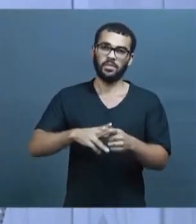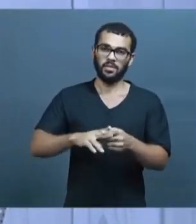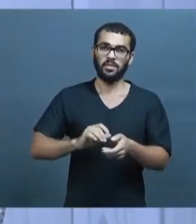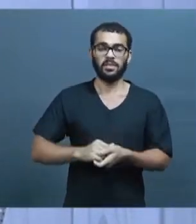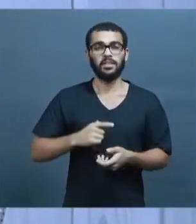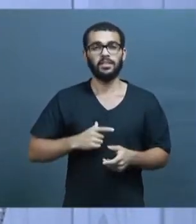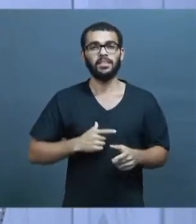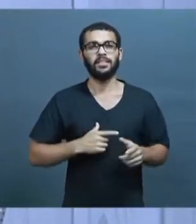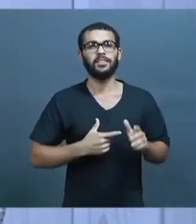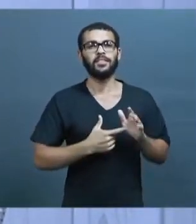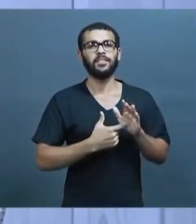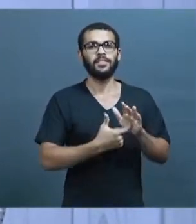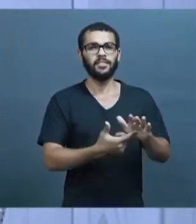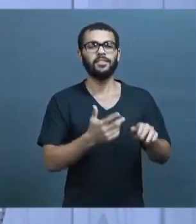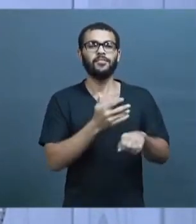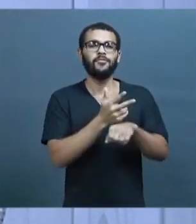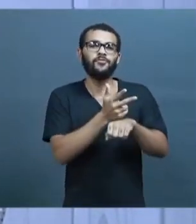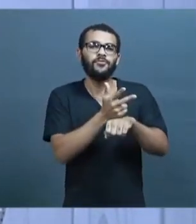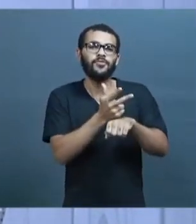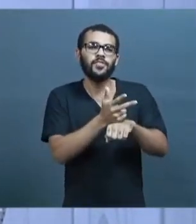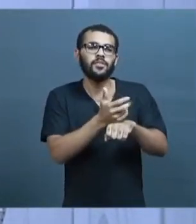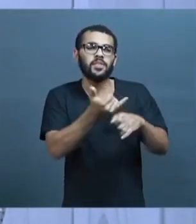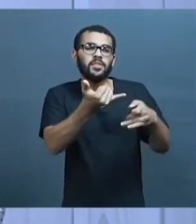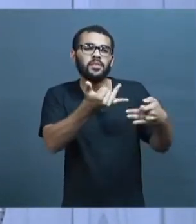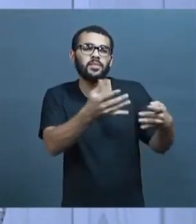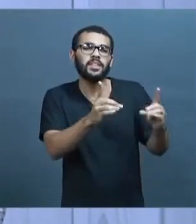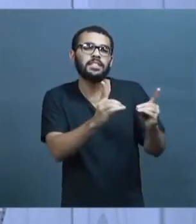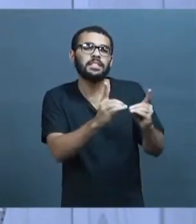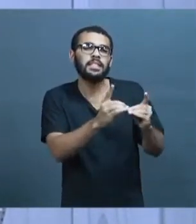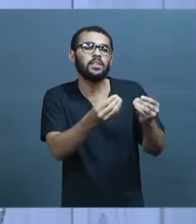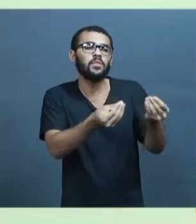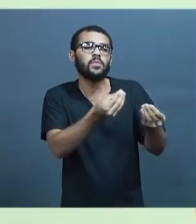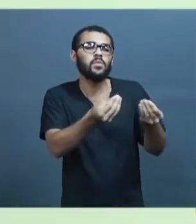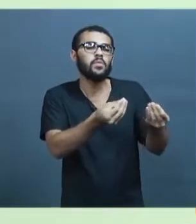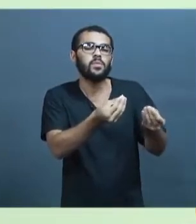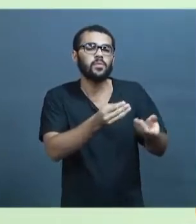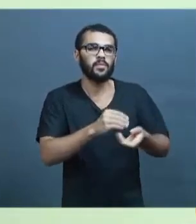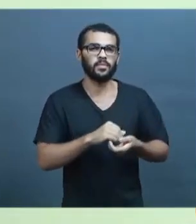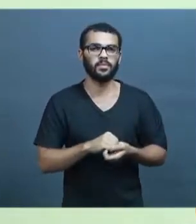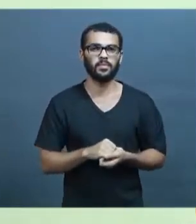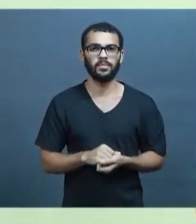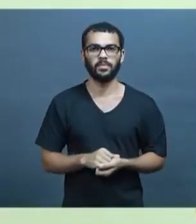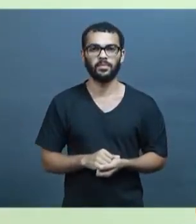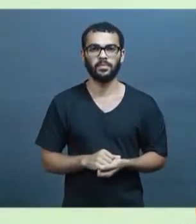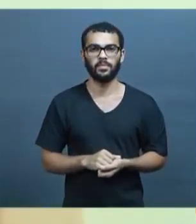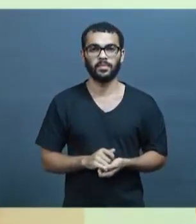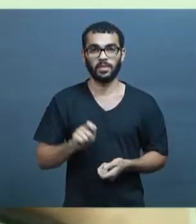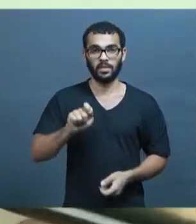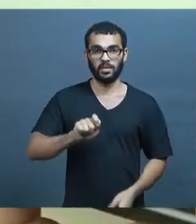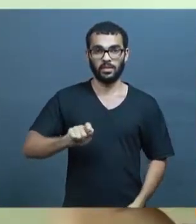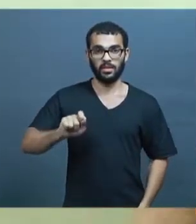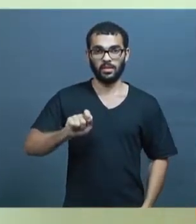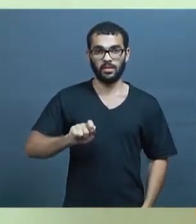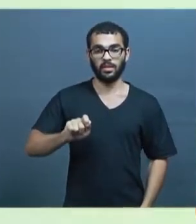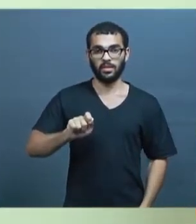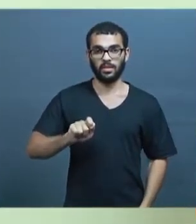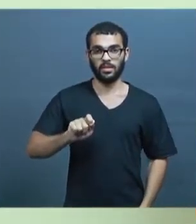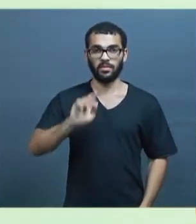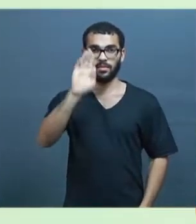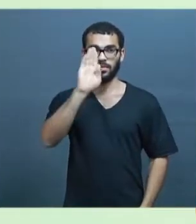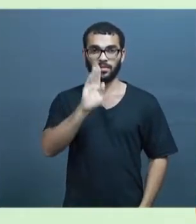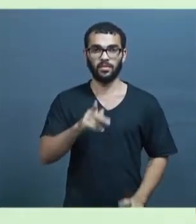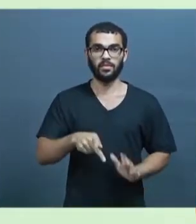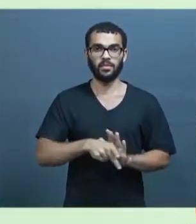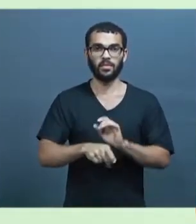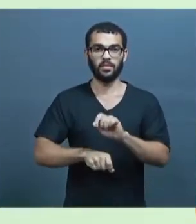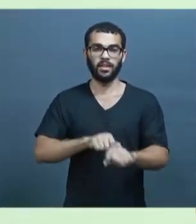forma didática alguns argumentos apresentados. Confira. A Associação Nacional dos Auditores Fiscais